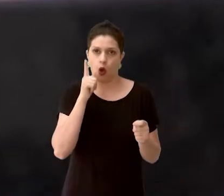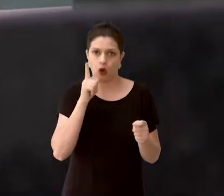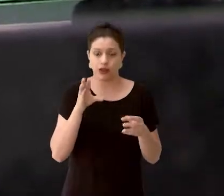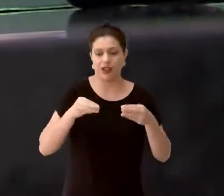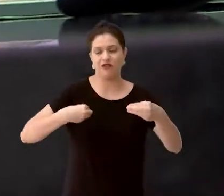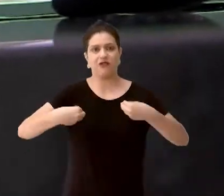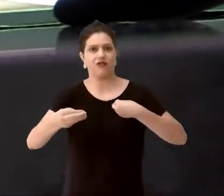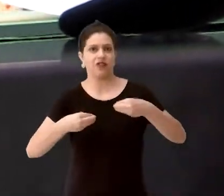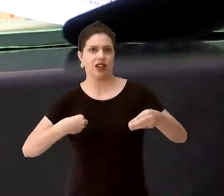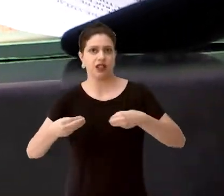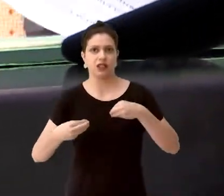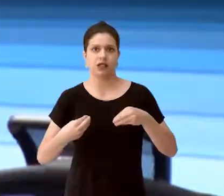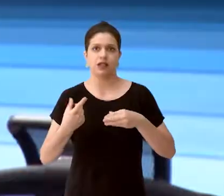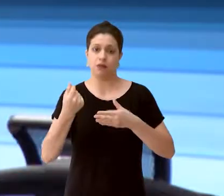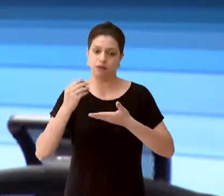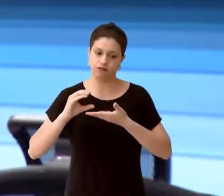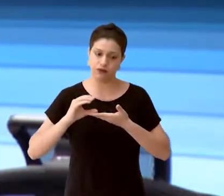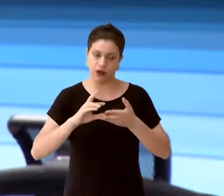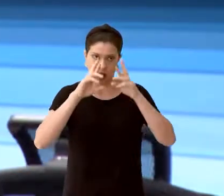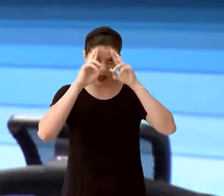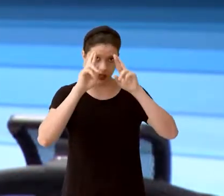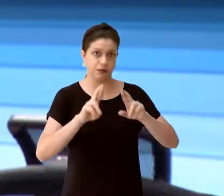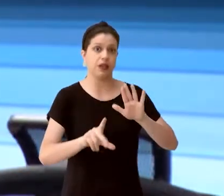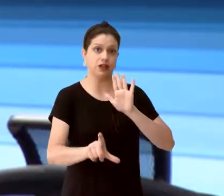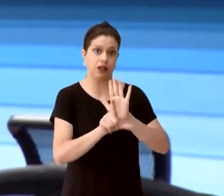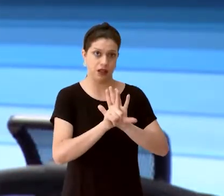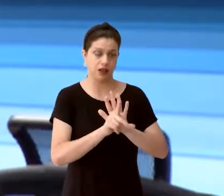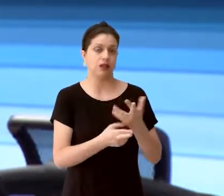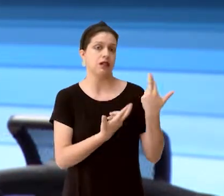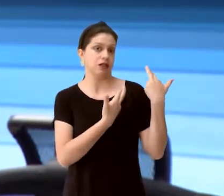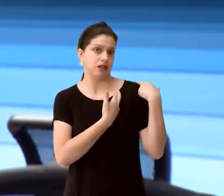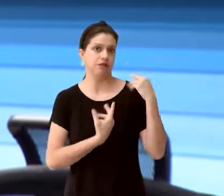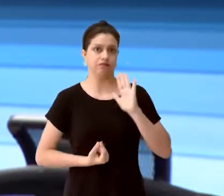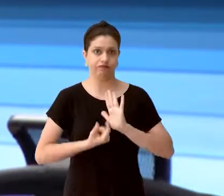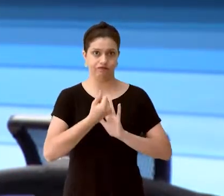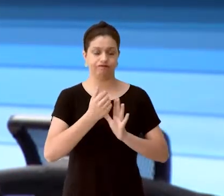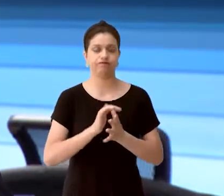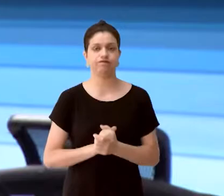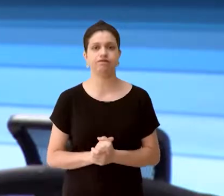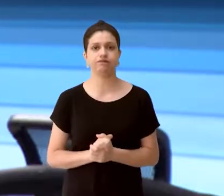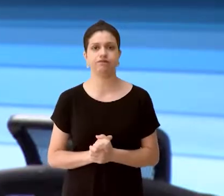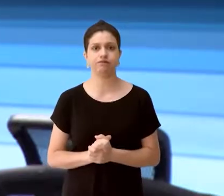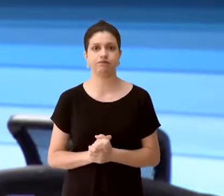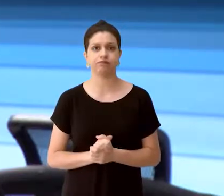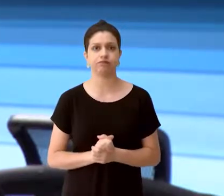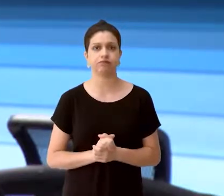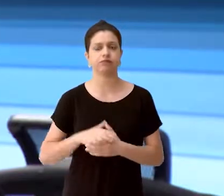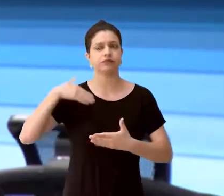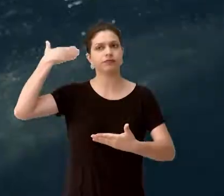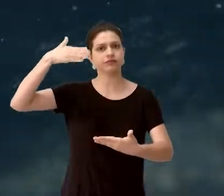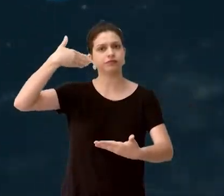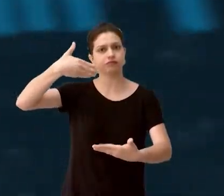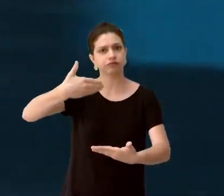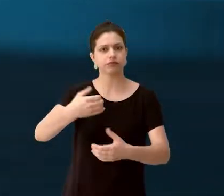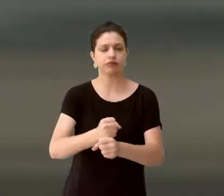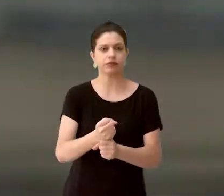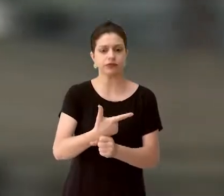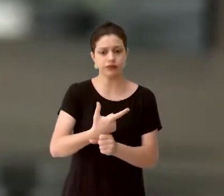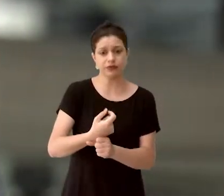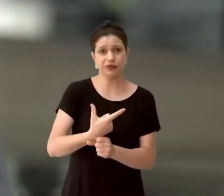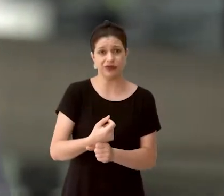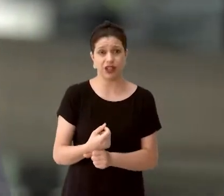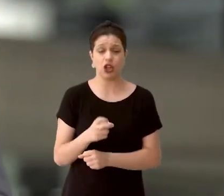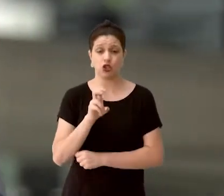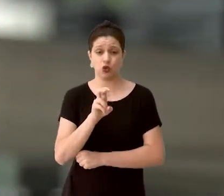uma flexibilidade maior dos gastos dentro do orçamento previsto com respeito à Lei de Responsabilidade Fiscal.